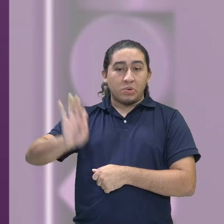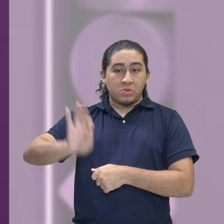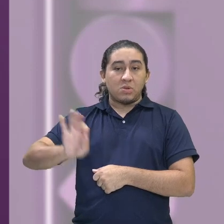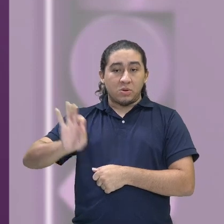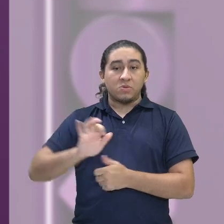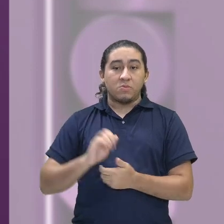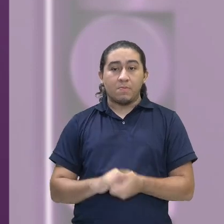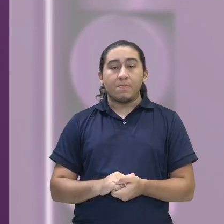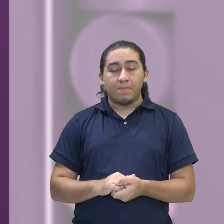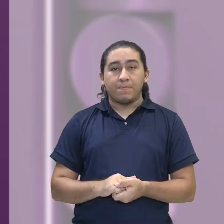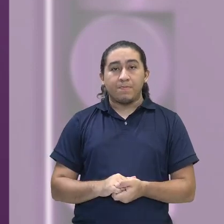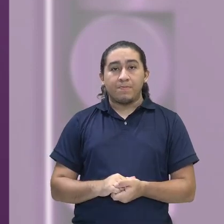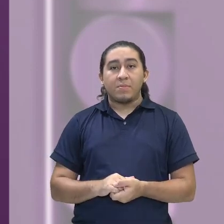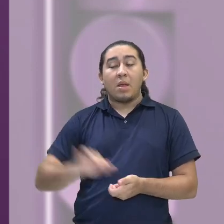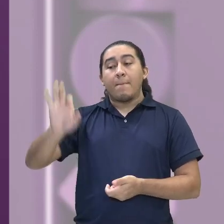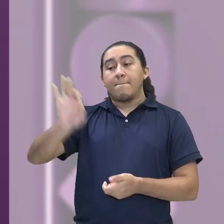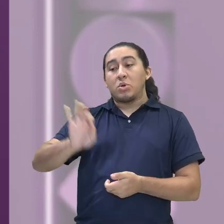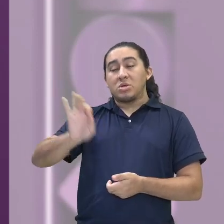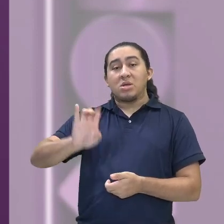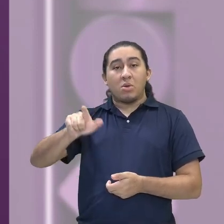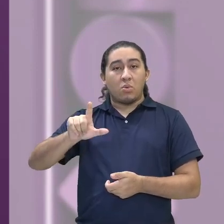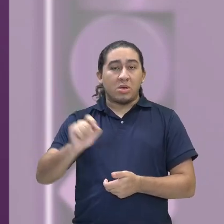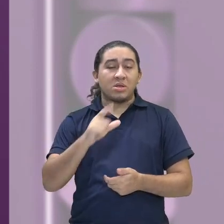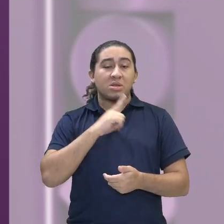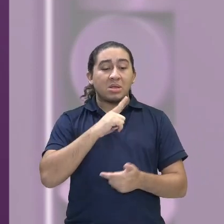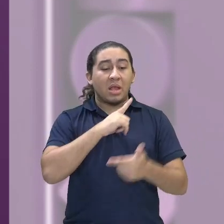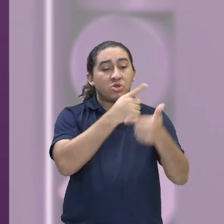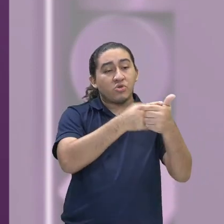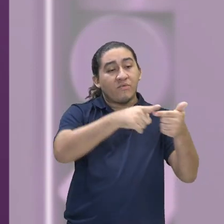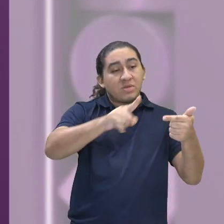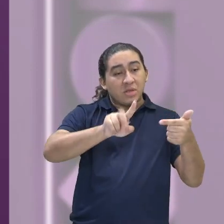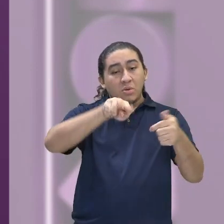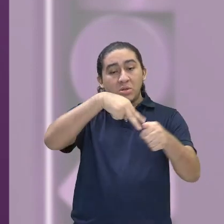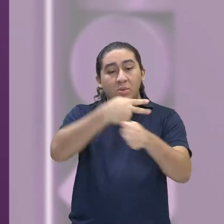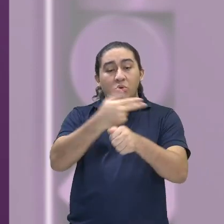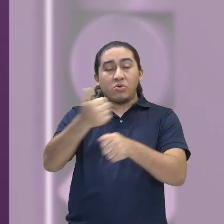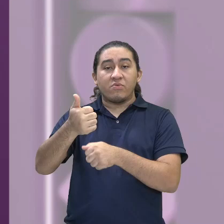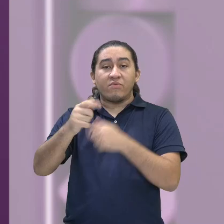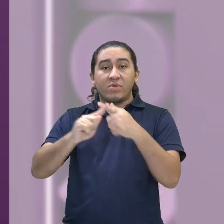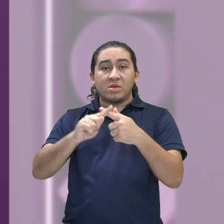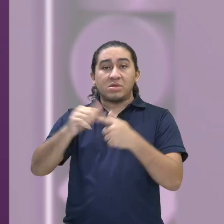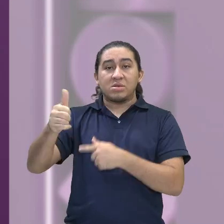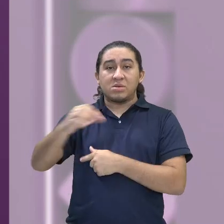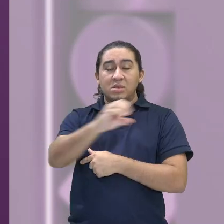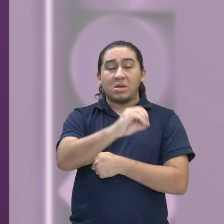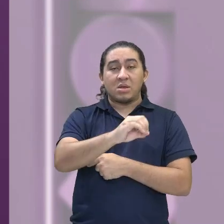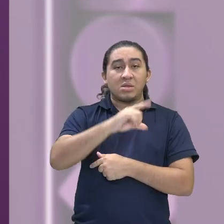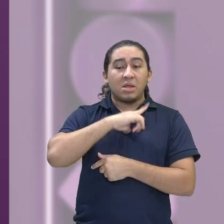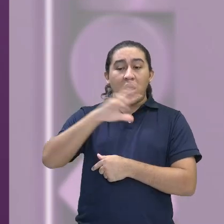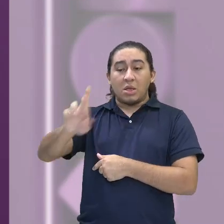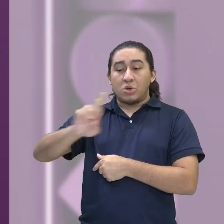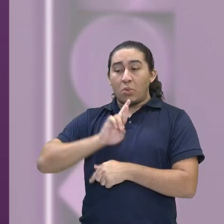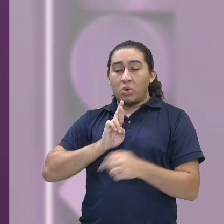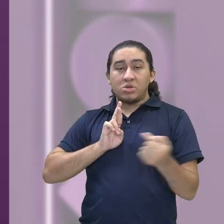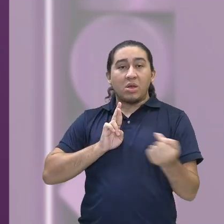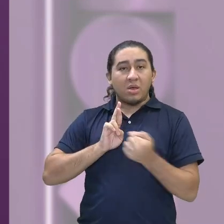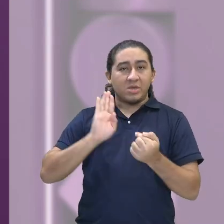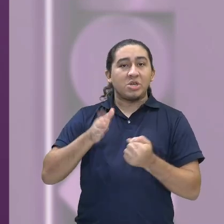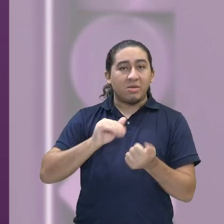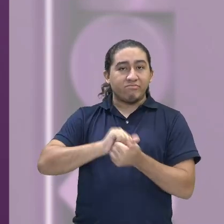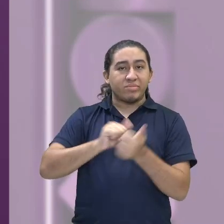porcentagem. O que é que eu faço? Faço a divisão da fração, multiplico por 100. Então, o valor que vai dar lá vai ser